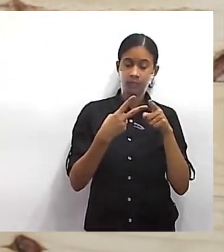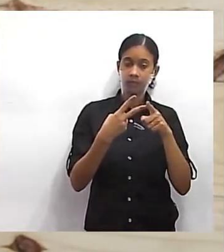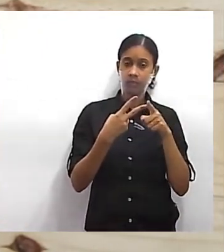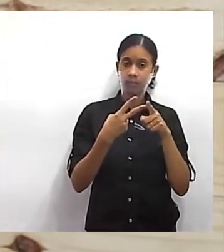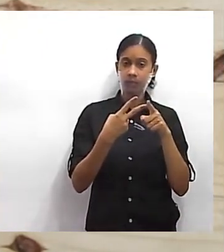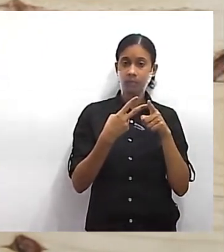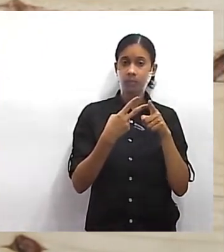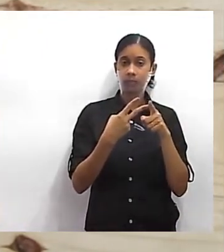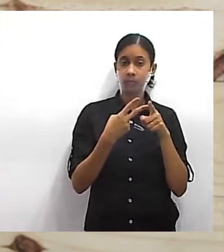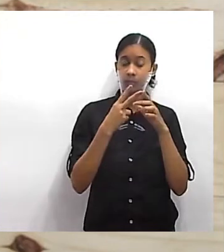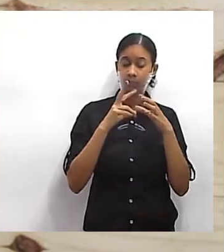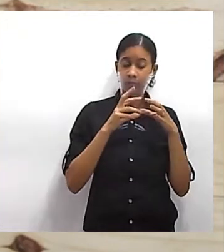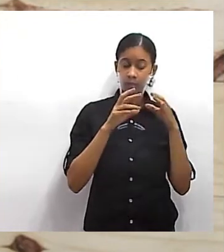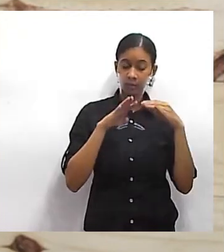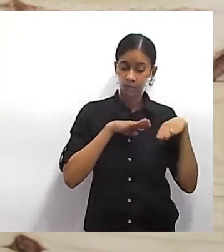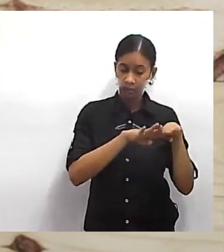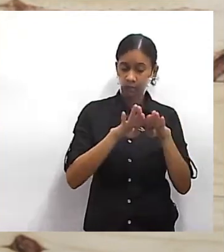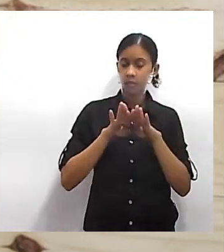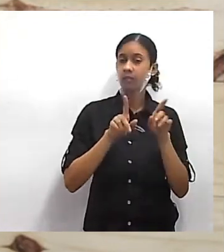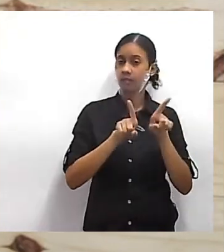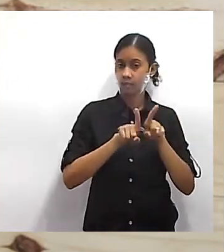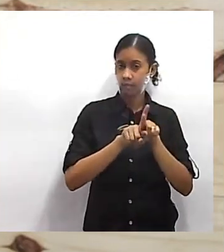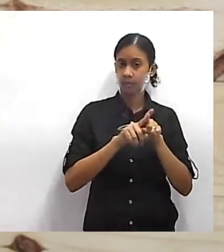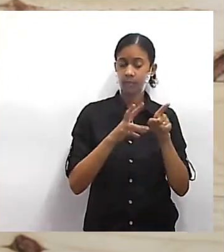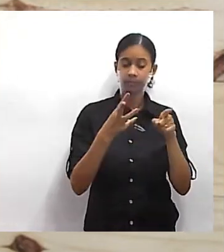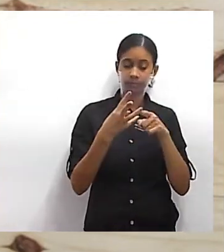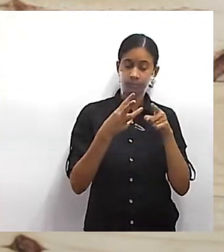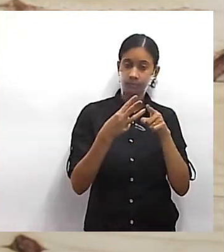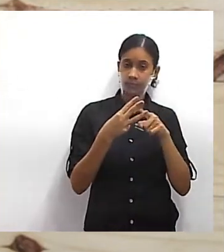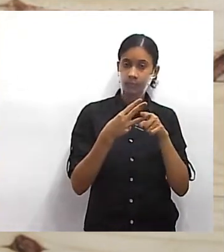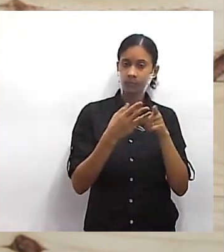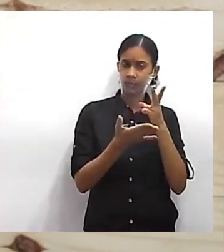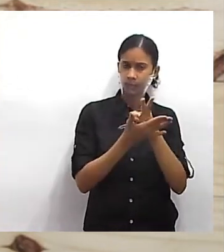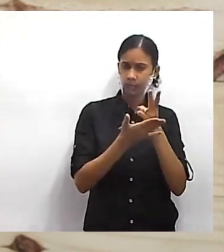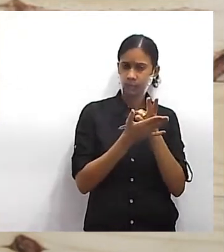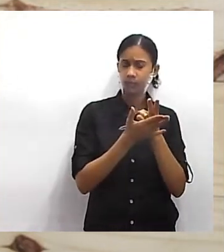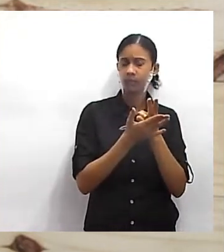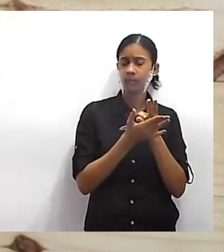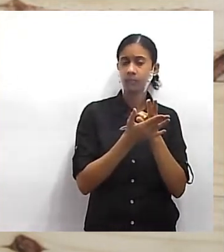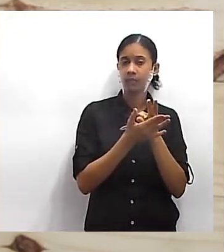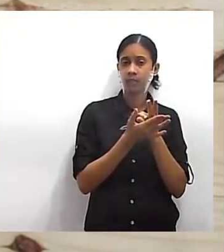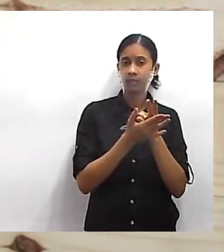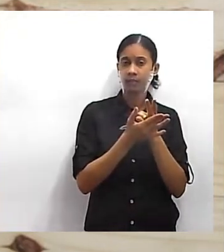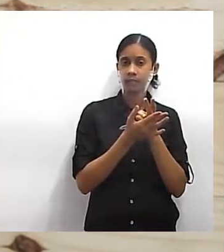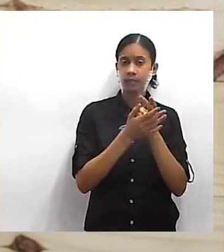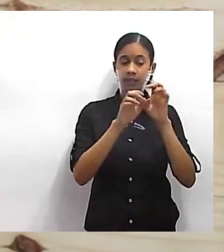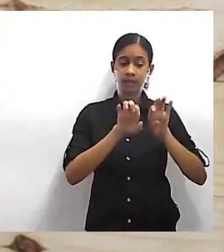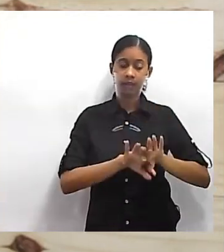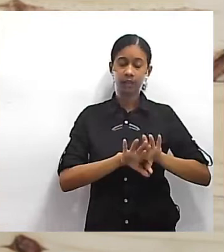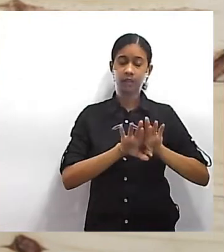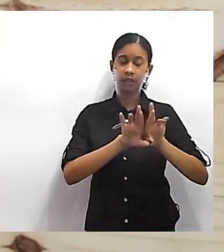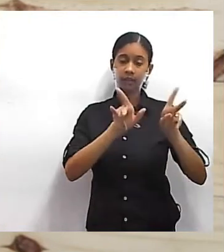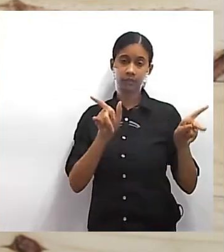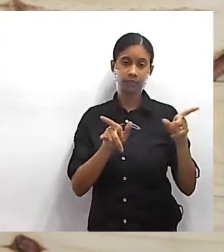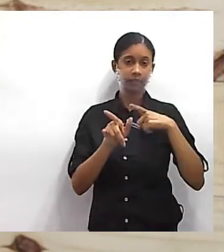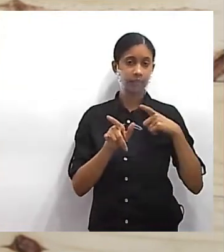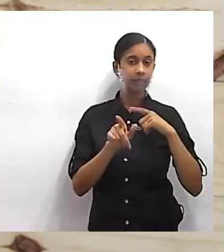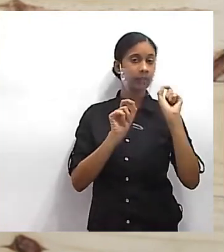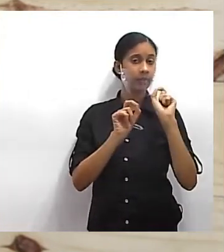para todos e manutenção de desigualdades apenas para favorecer os mais